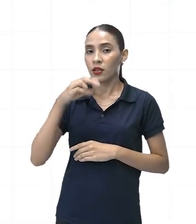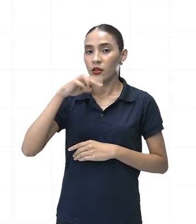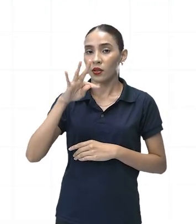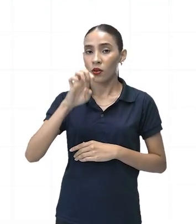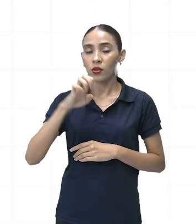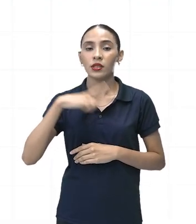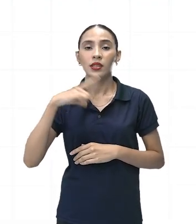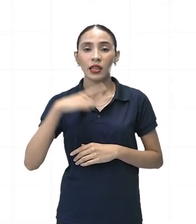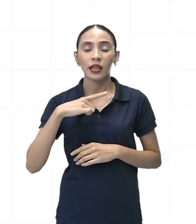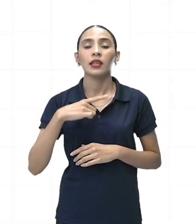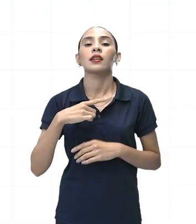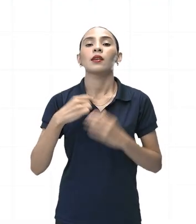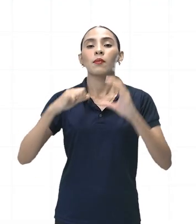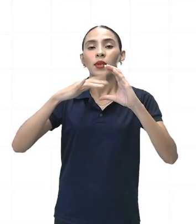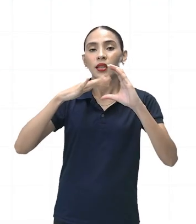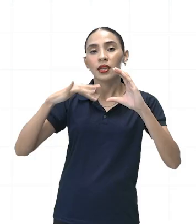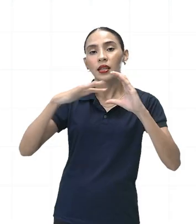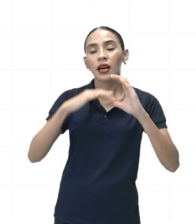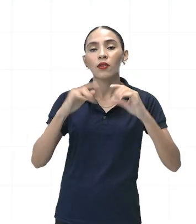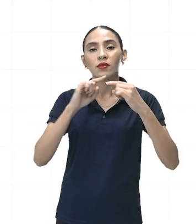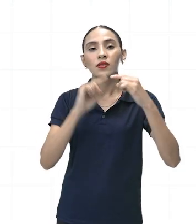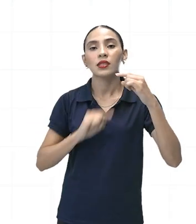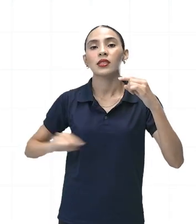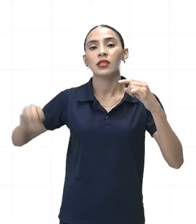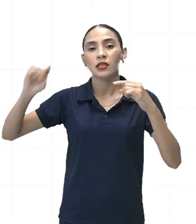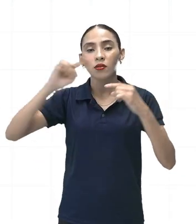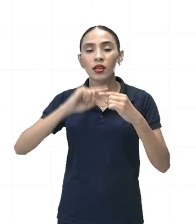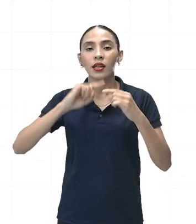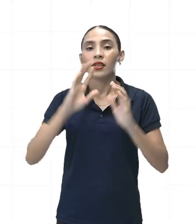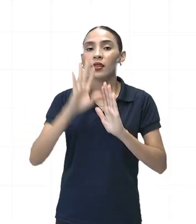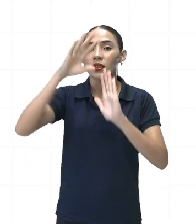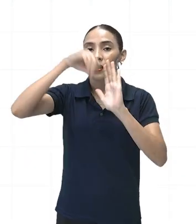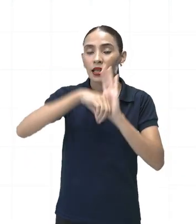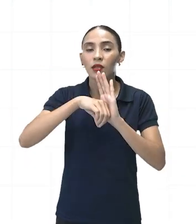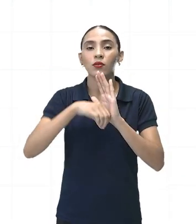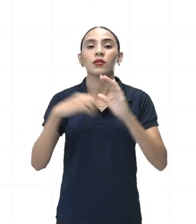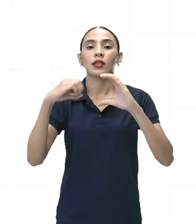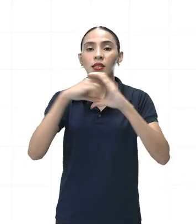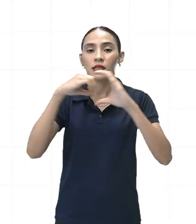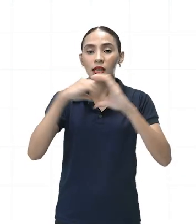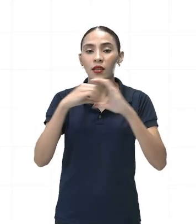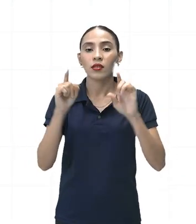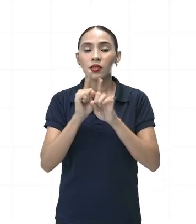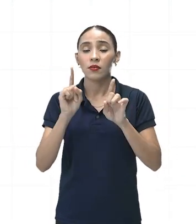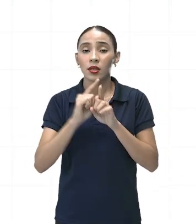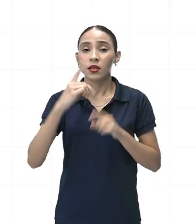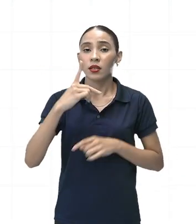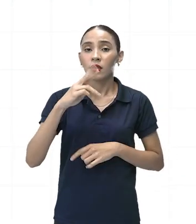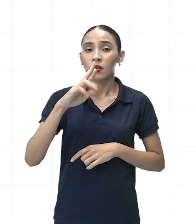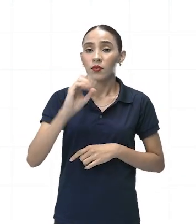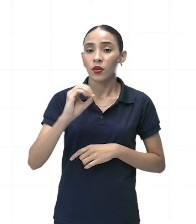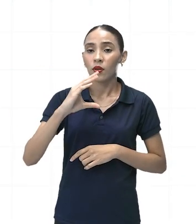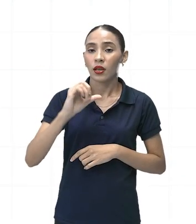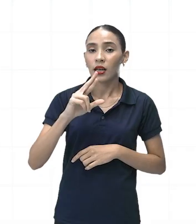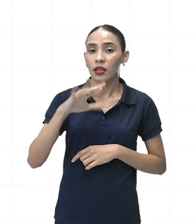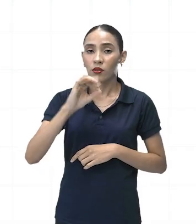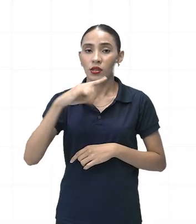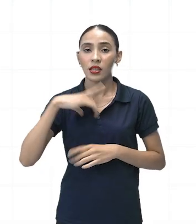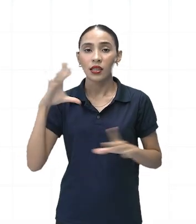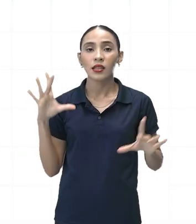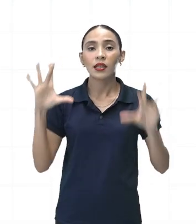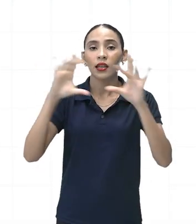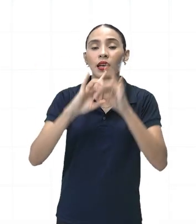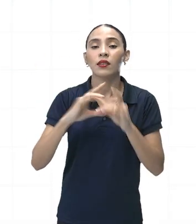possui esse material genético circular, esse DNA circular, presente dentro das células procariontes, que